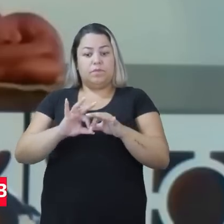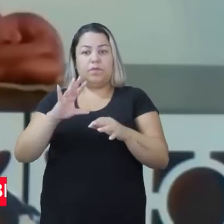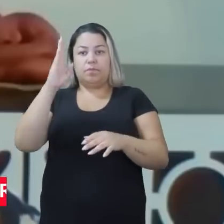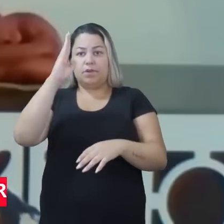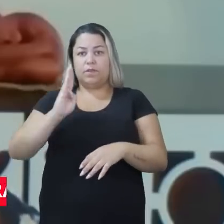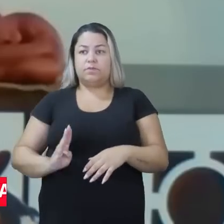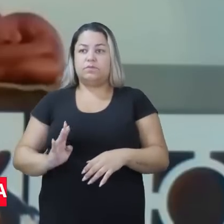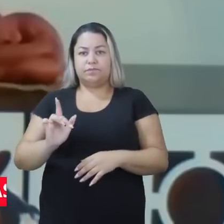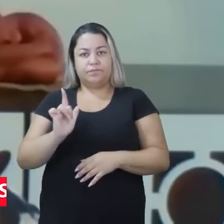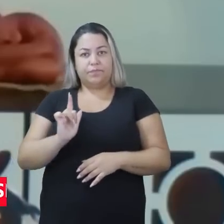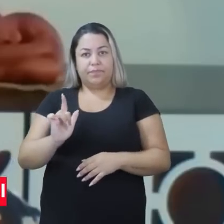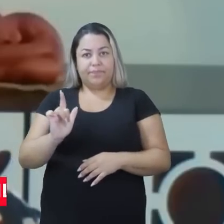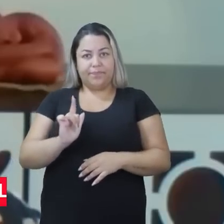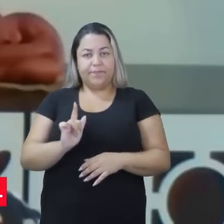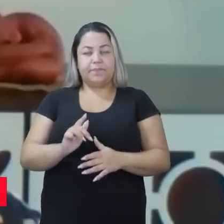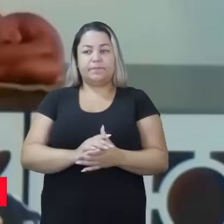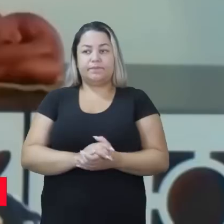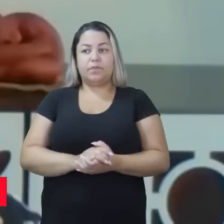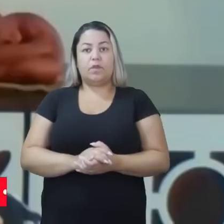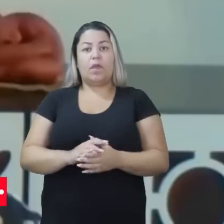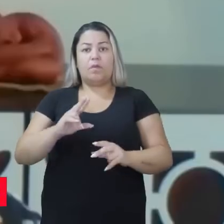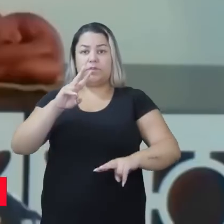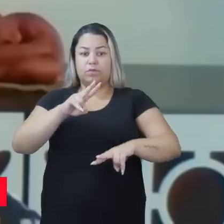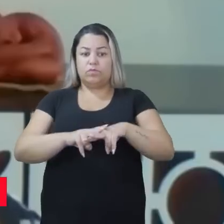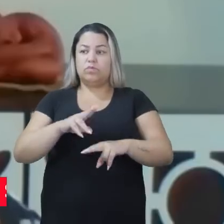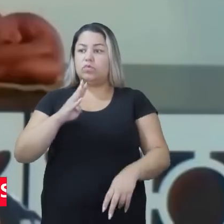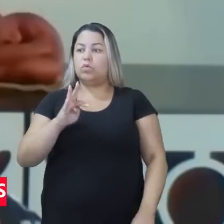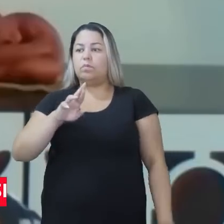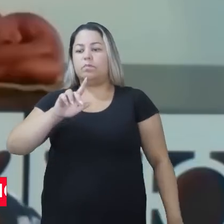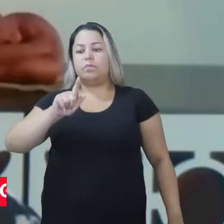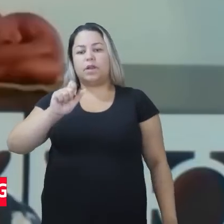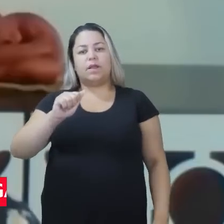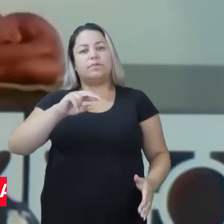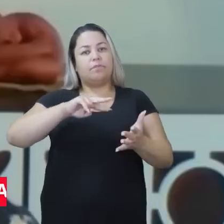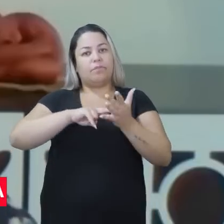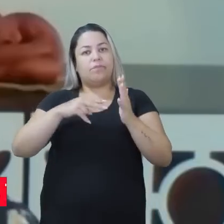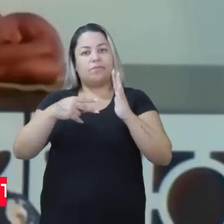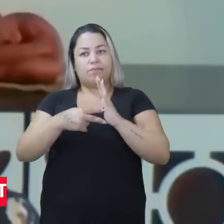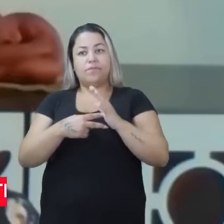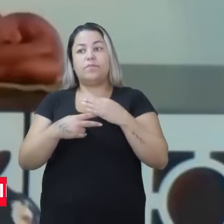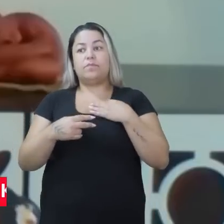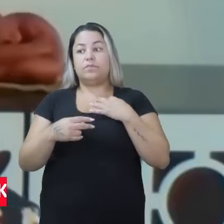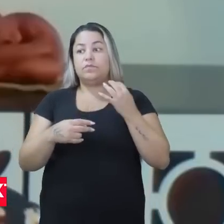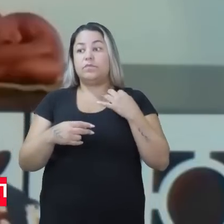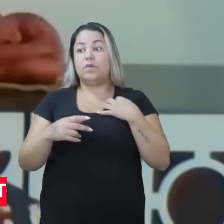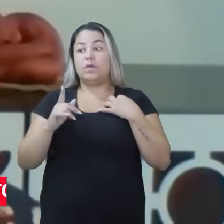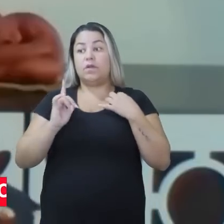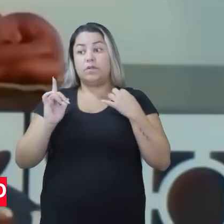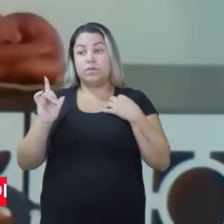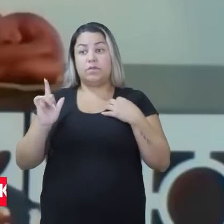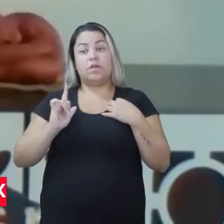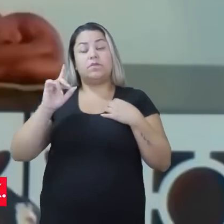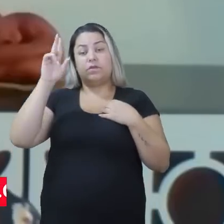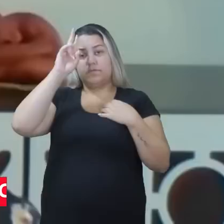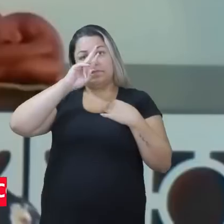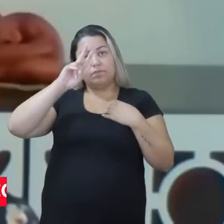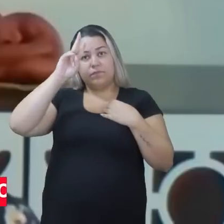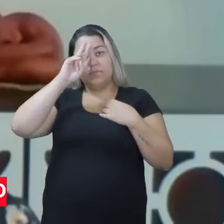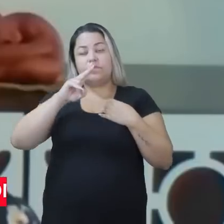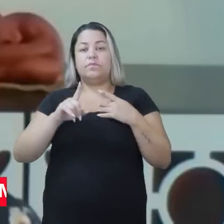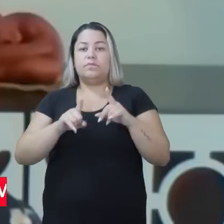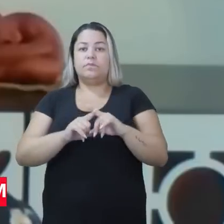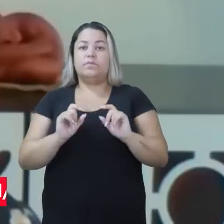teve. Então, a prisão do Braga Neto, ela tem um significado, eu diria, ela tem um significado histórico e ela